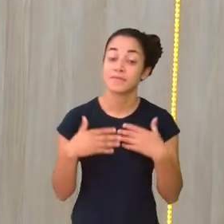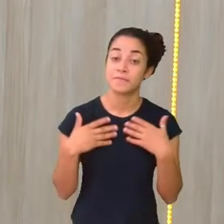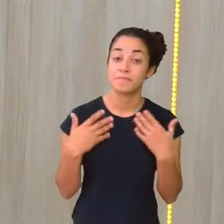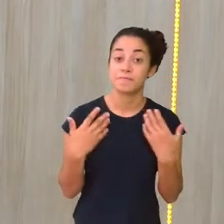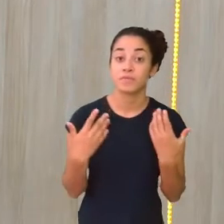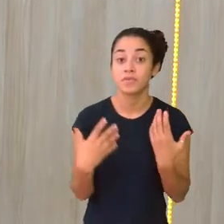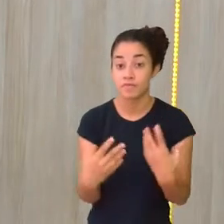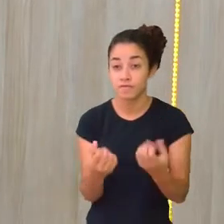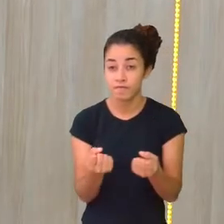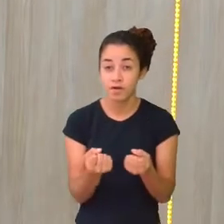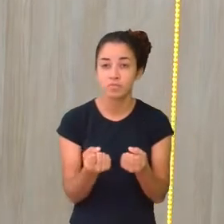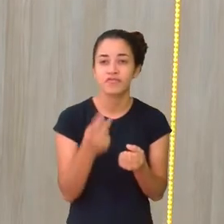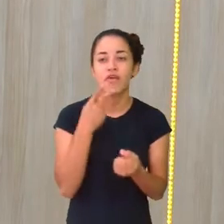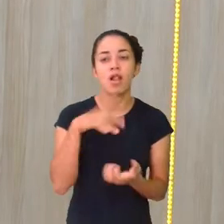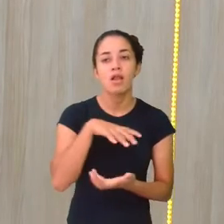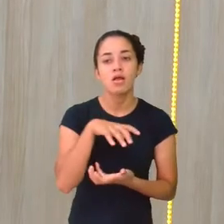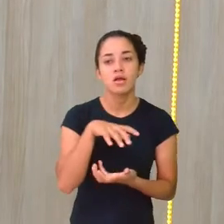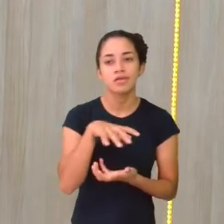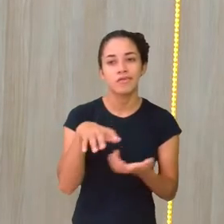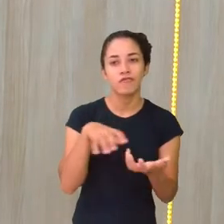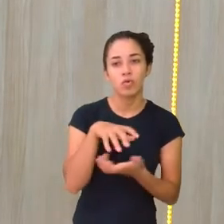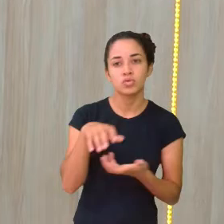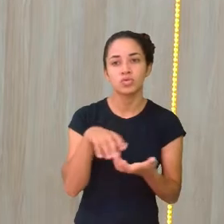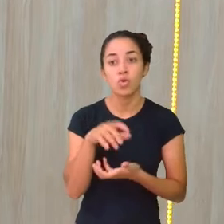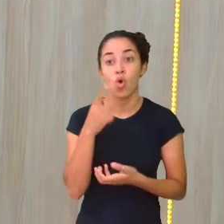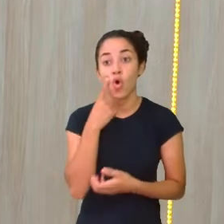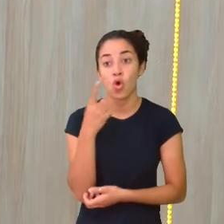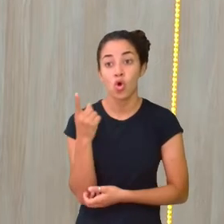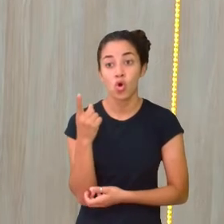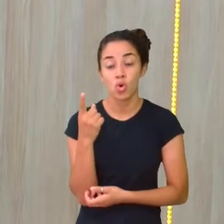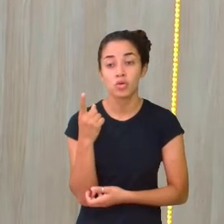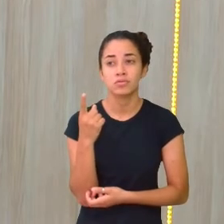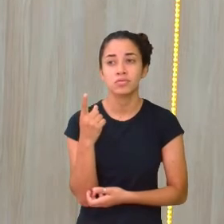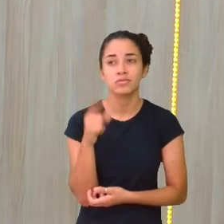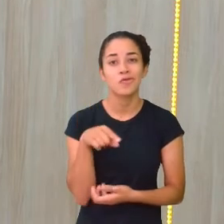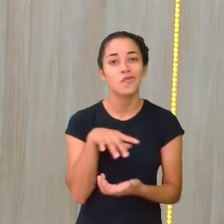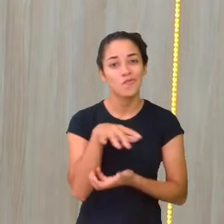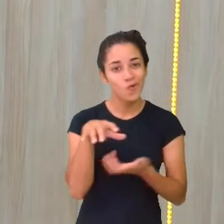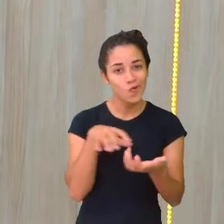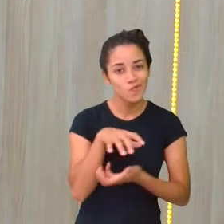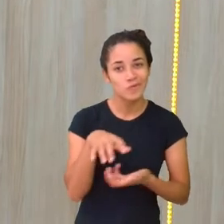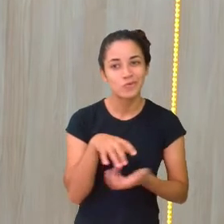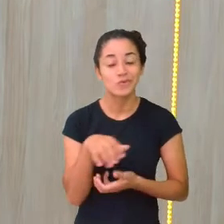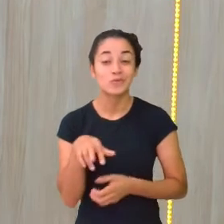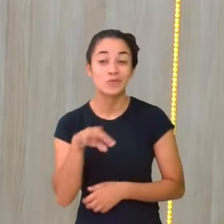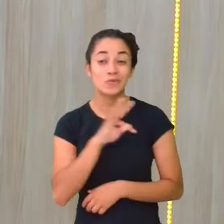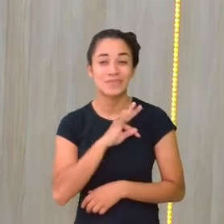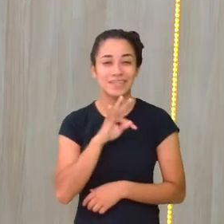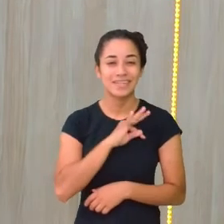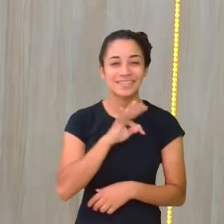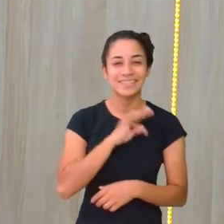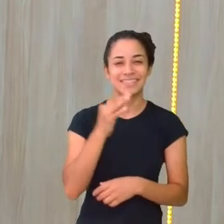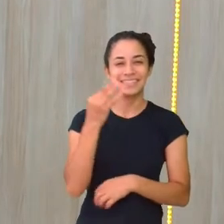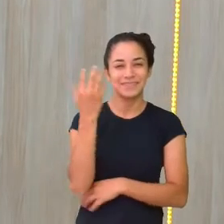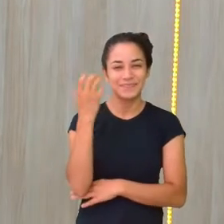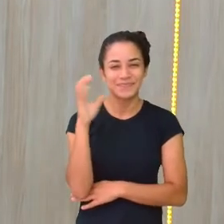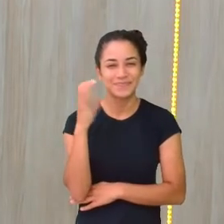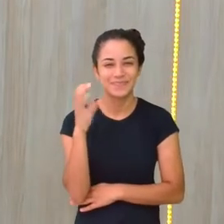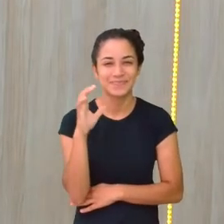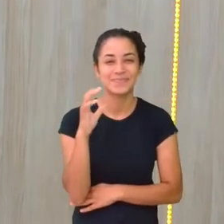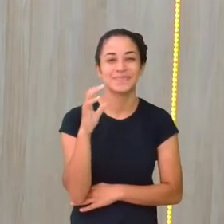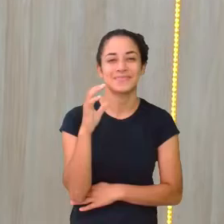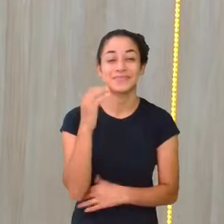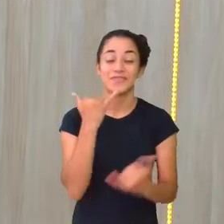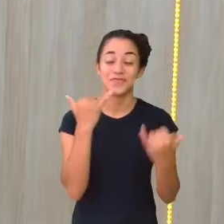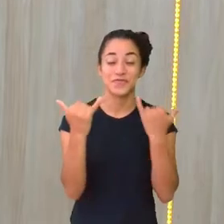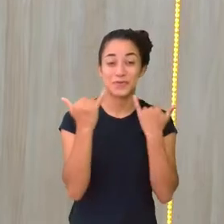da revolução, não, né? É revolução sim, ó. Revolução técnico-científica